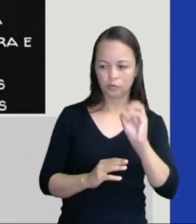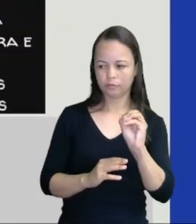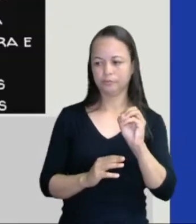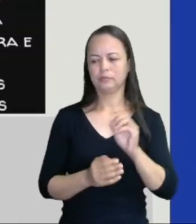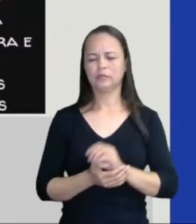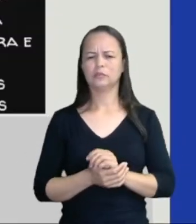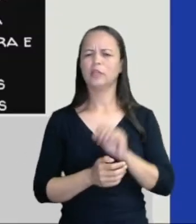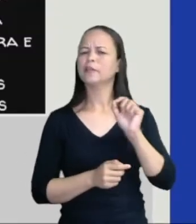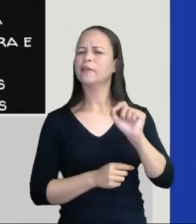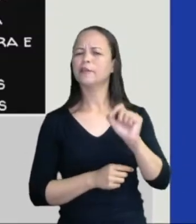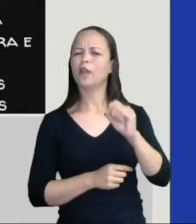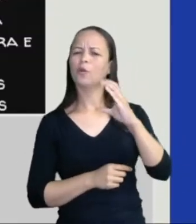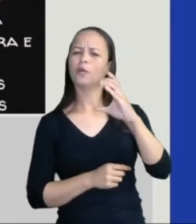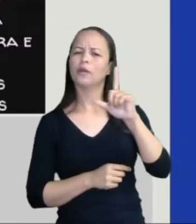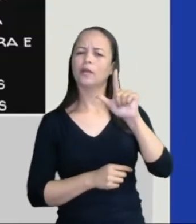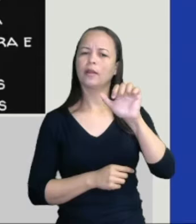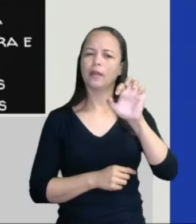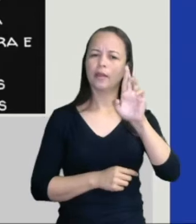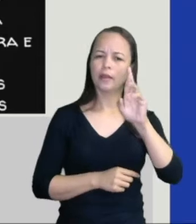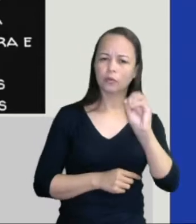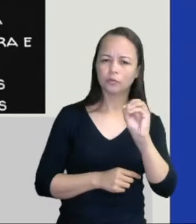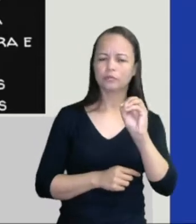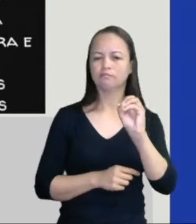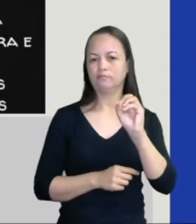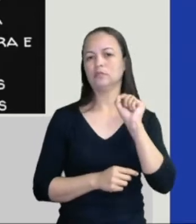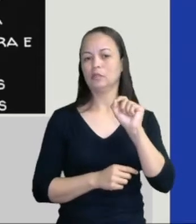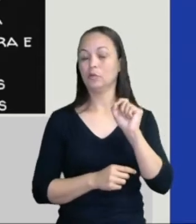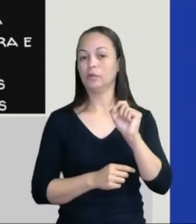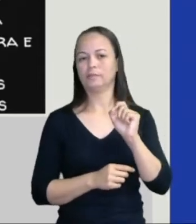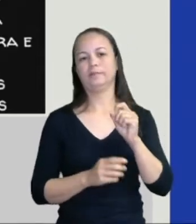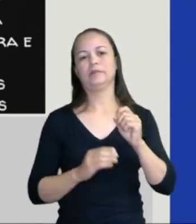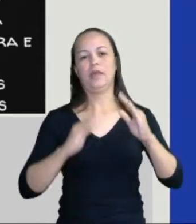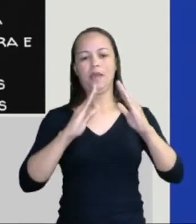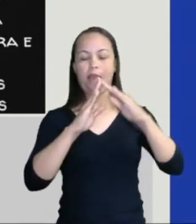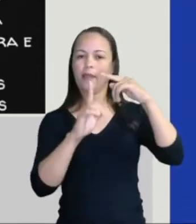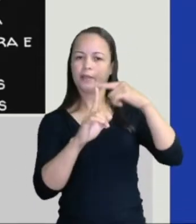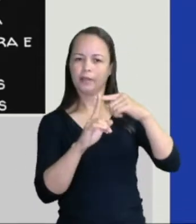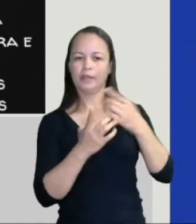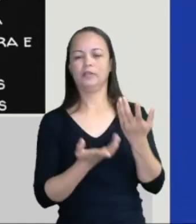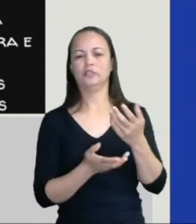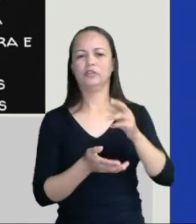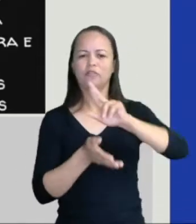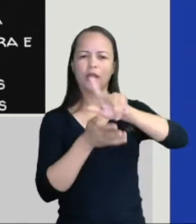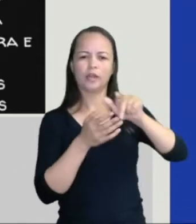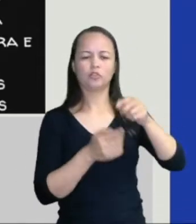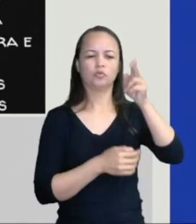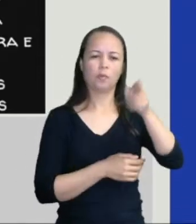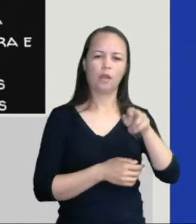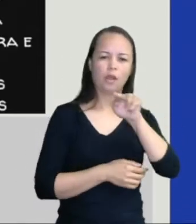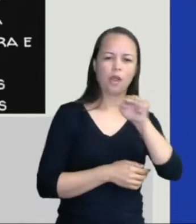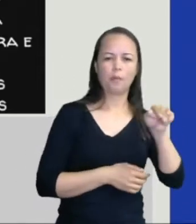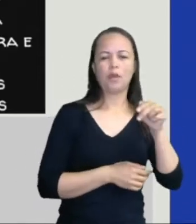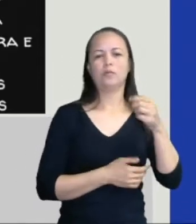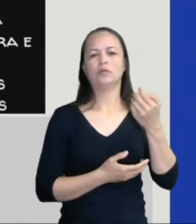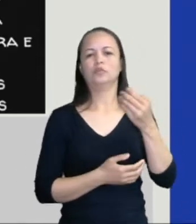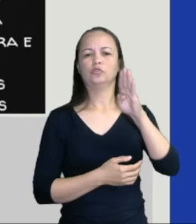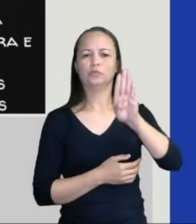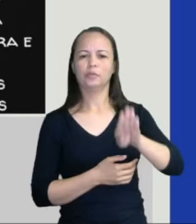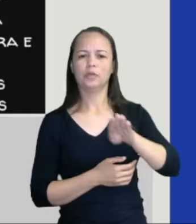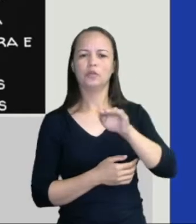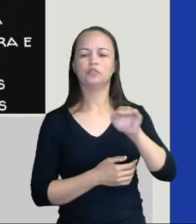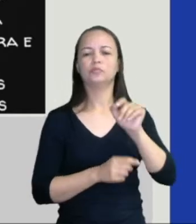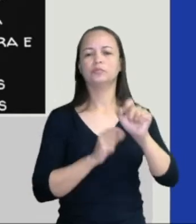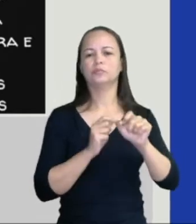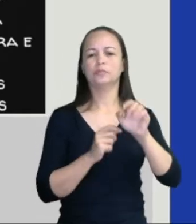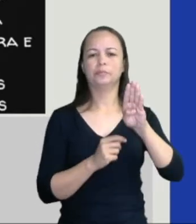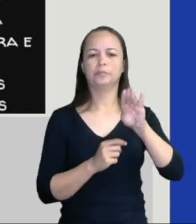clero? O clero, no caso, seria a igreja. Os papas, os cardeais, os bispos, os padres.